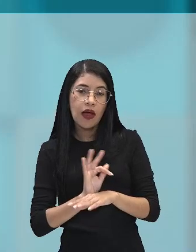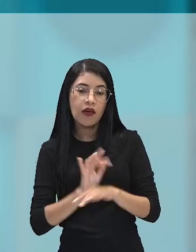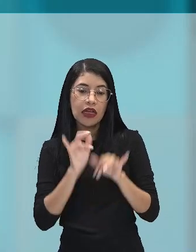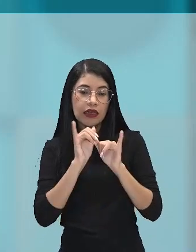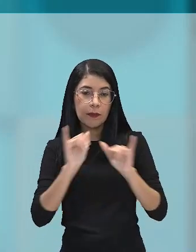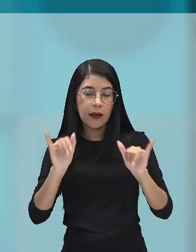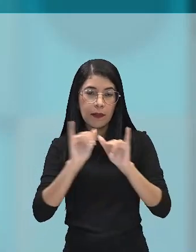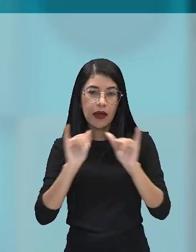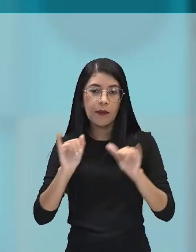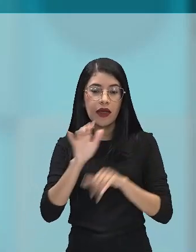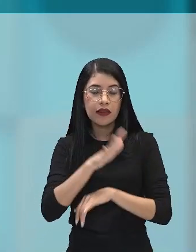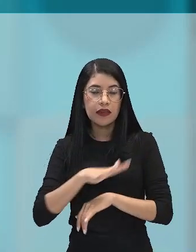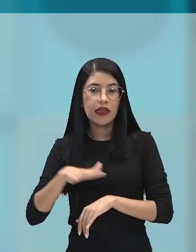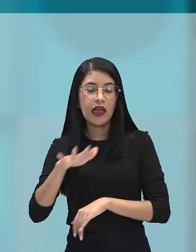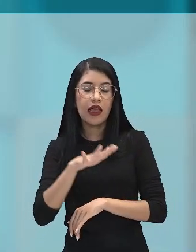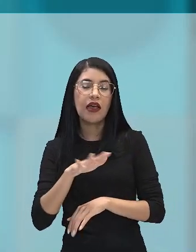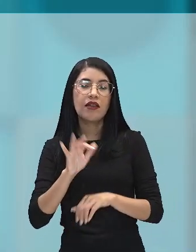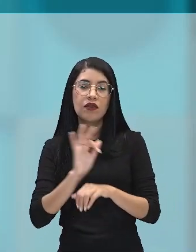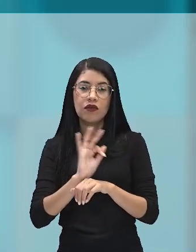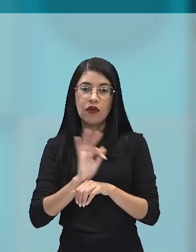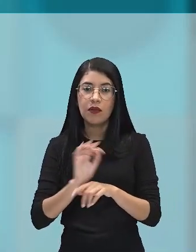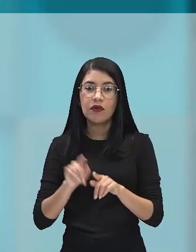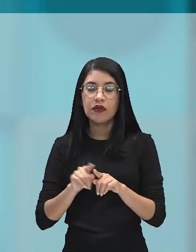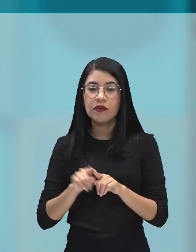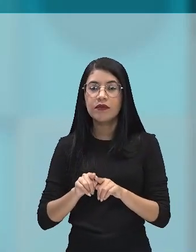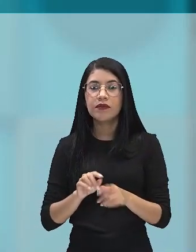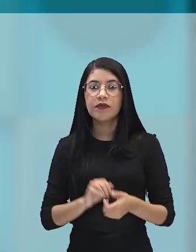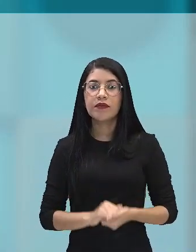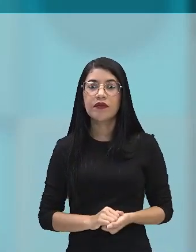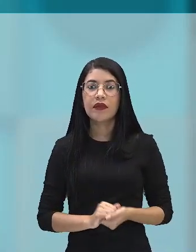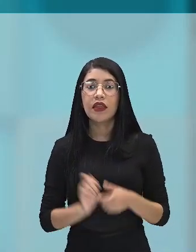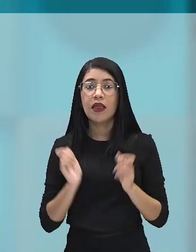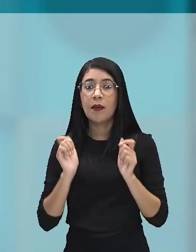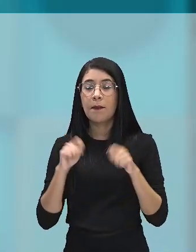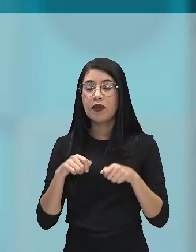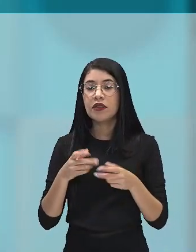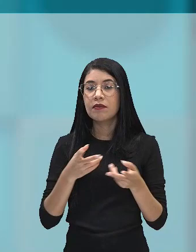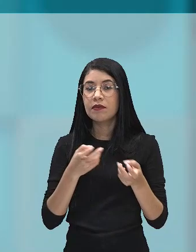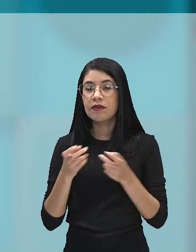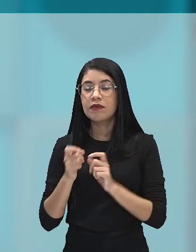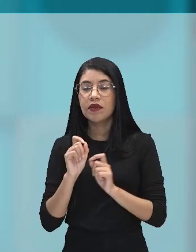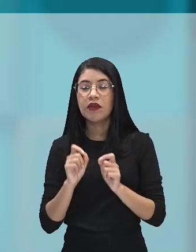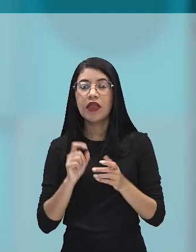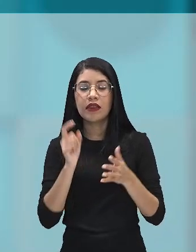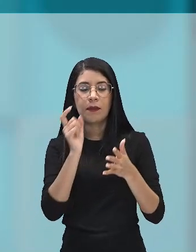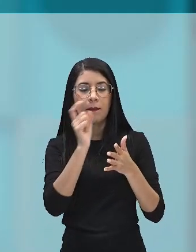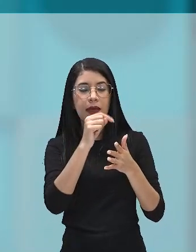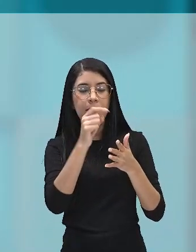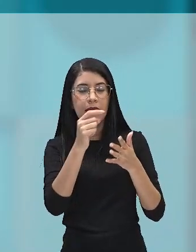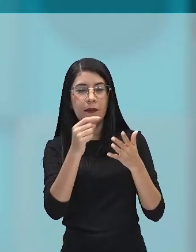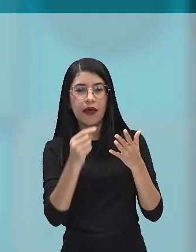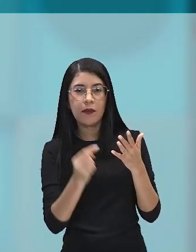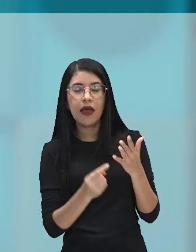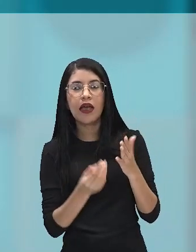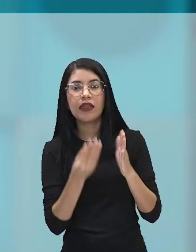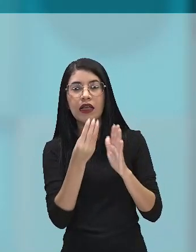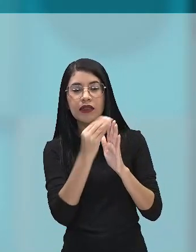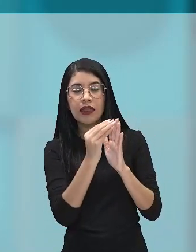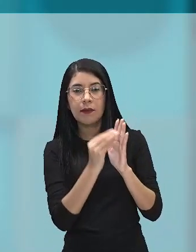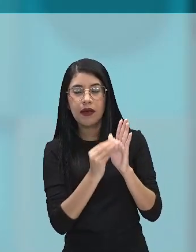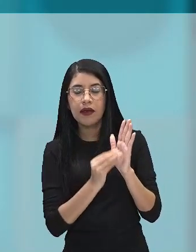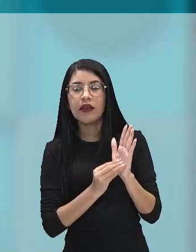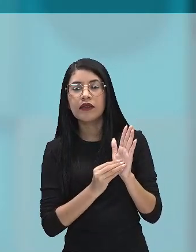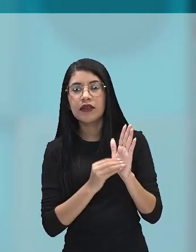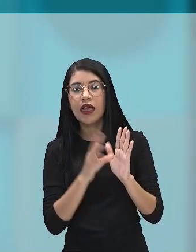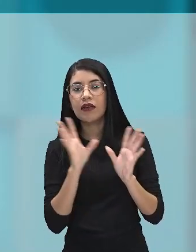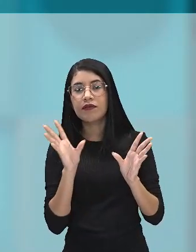ambiente formal, por isso que também a linguagem formal está presente, e você consegue observar todos esses elementos presentes aí na